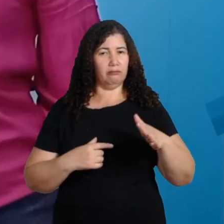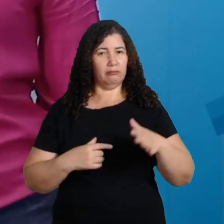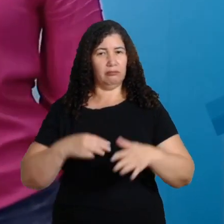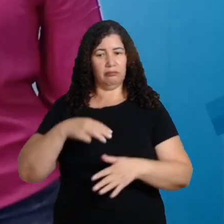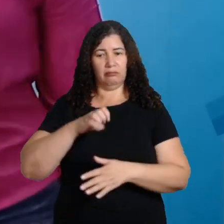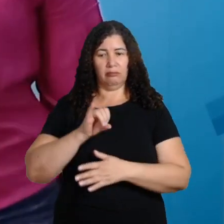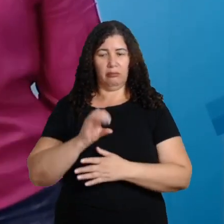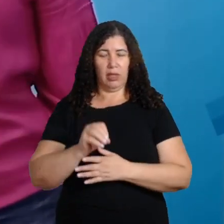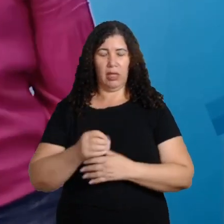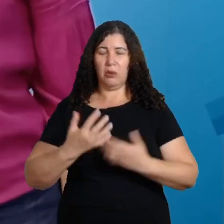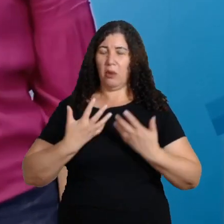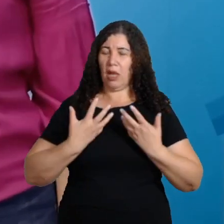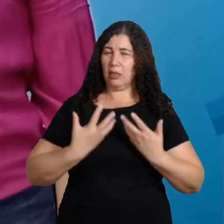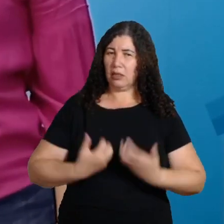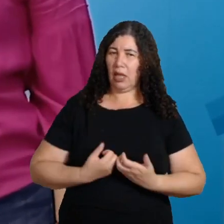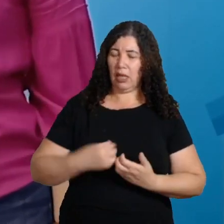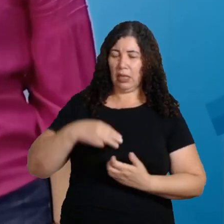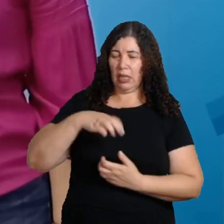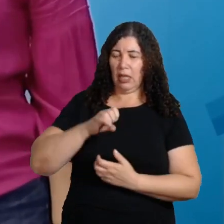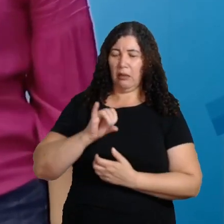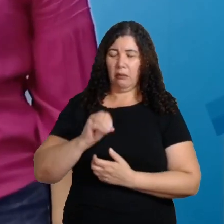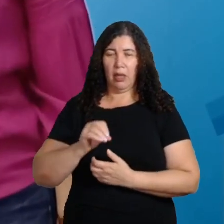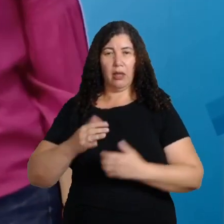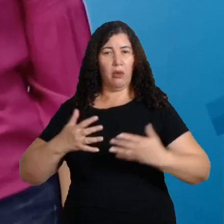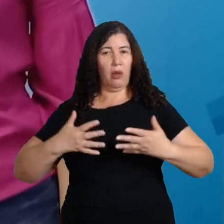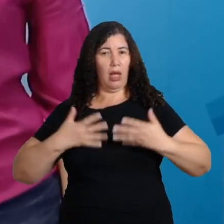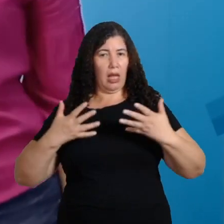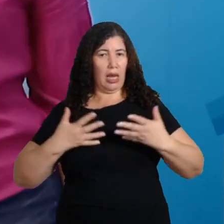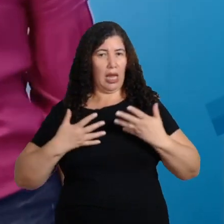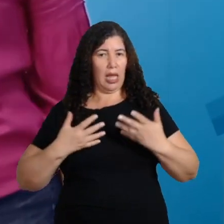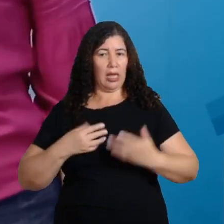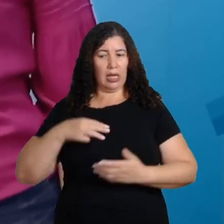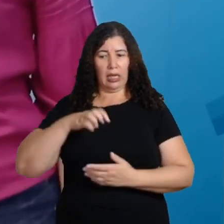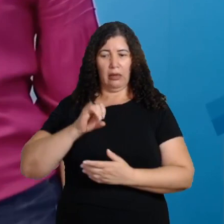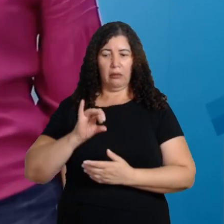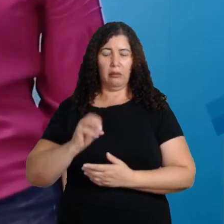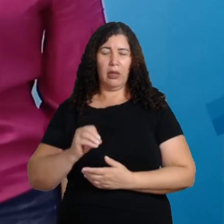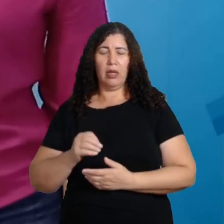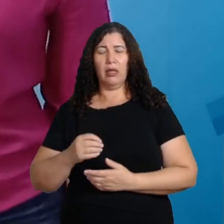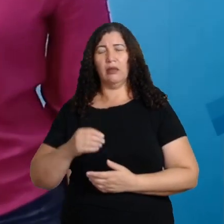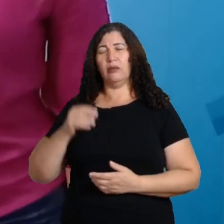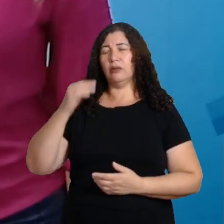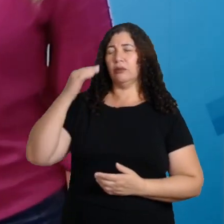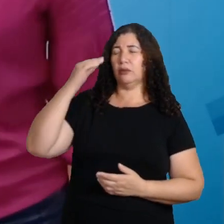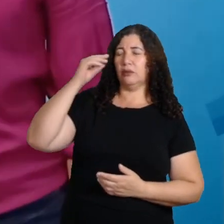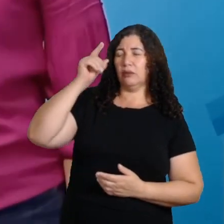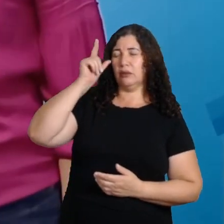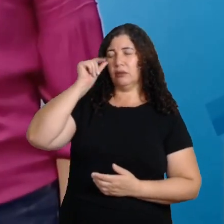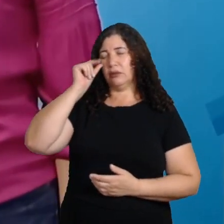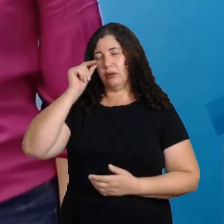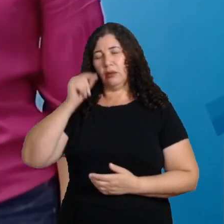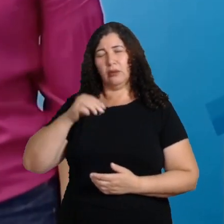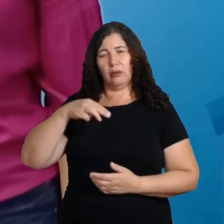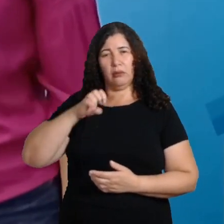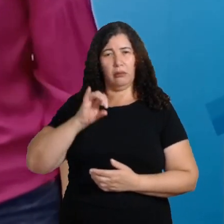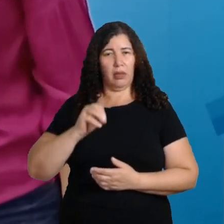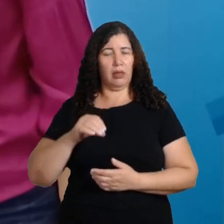meio triste, meio alegre, meio sonolenta, meio